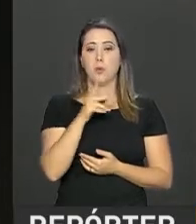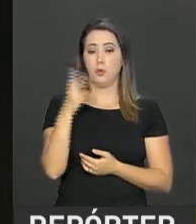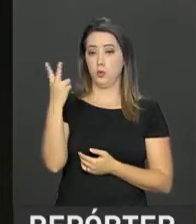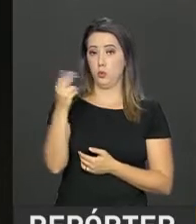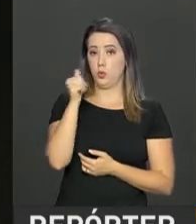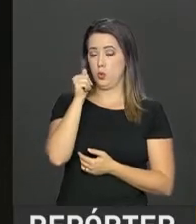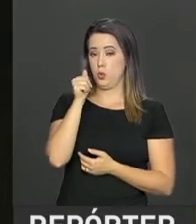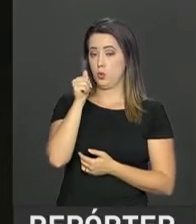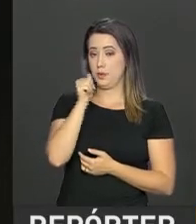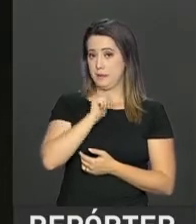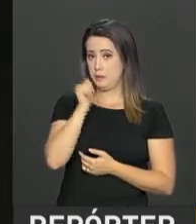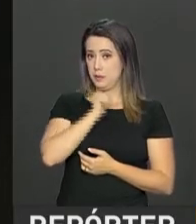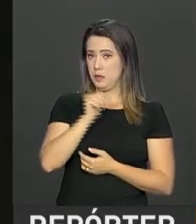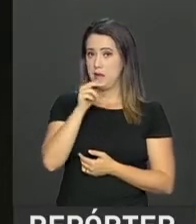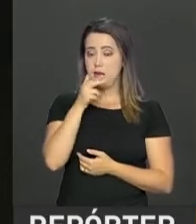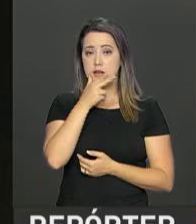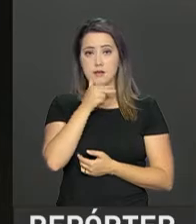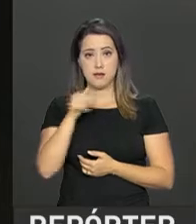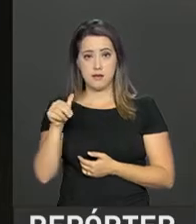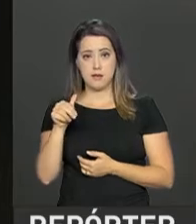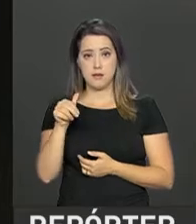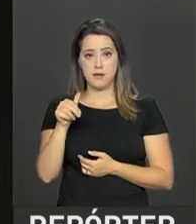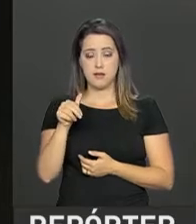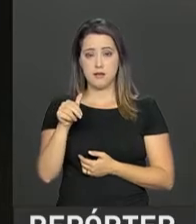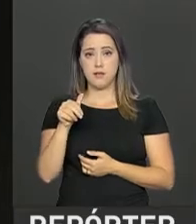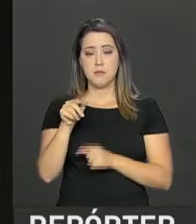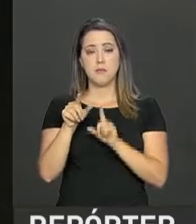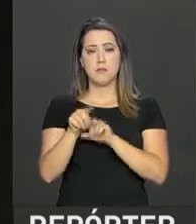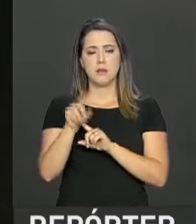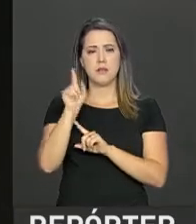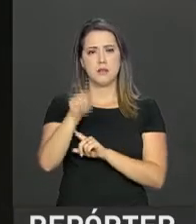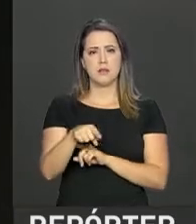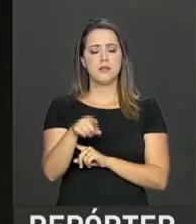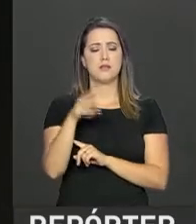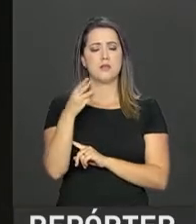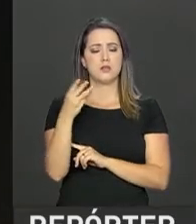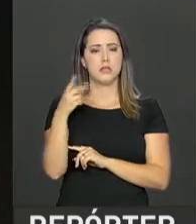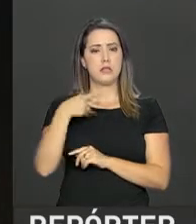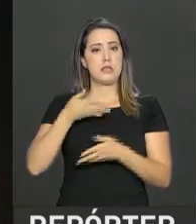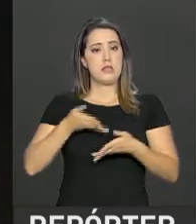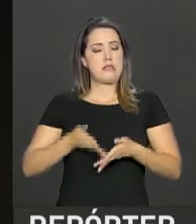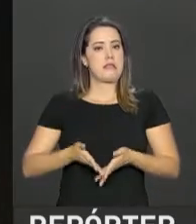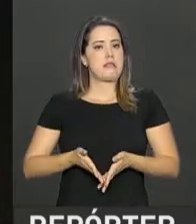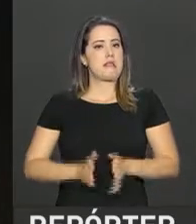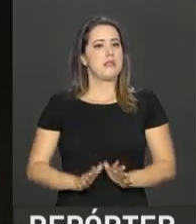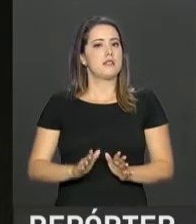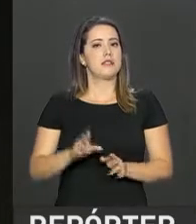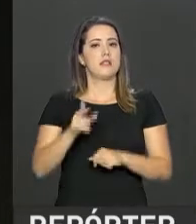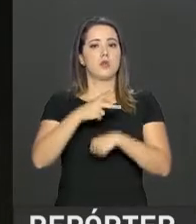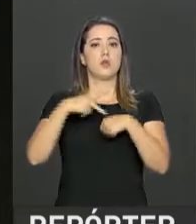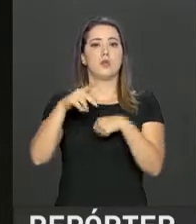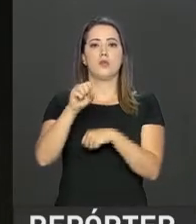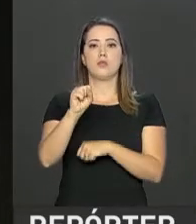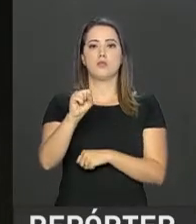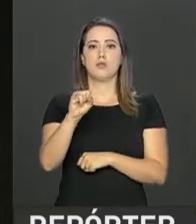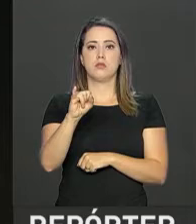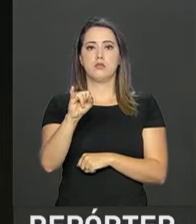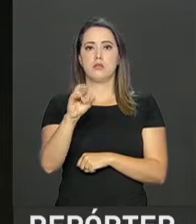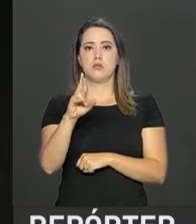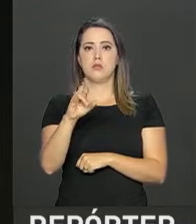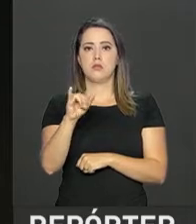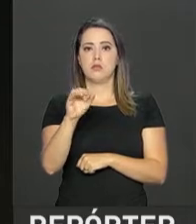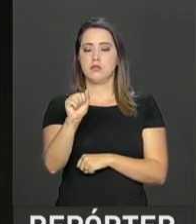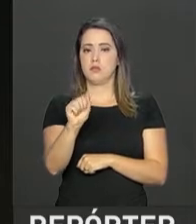irmãs são Marra e Saúde Moma. Elas nasceram na Síria. Marra conversou com a gente,